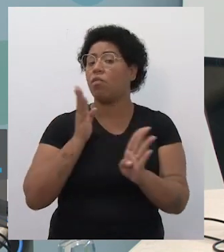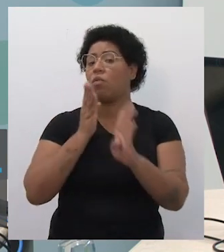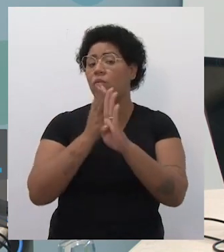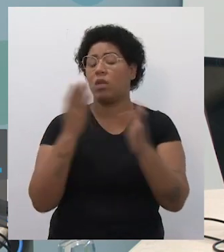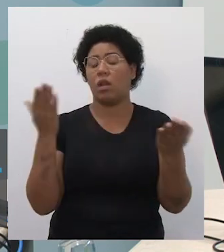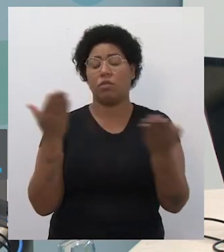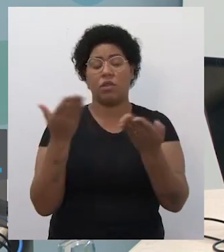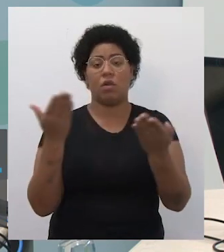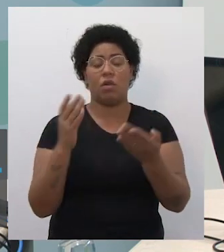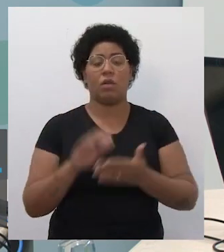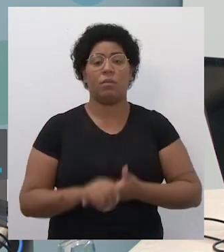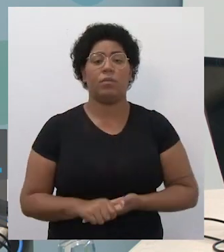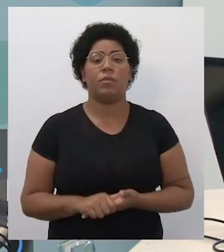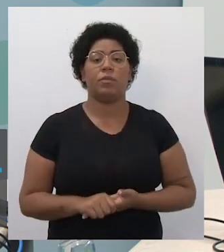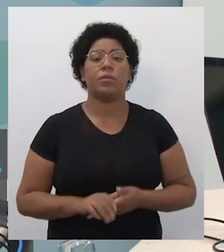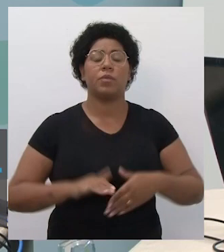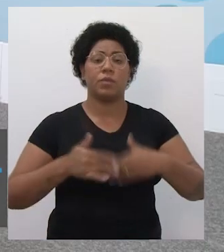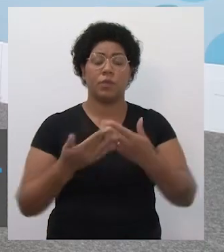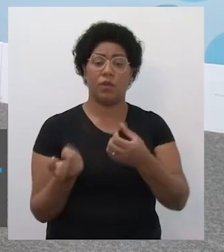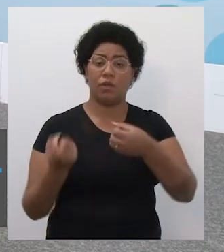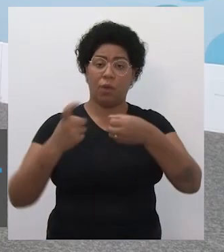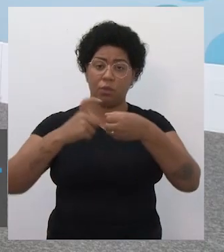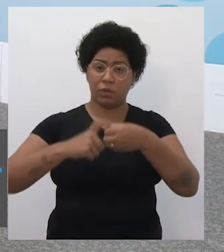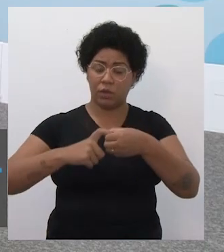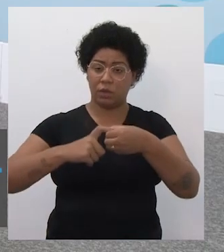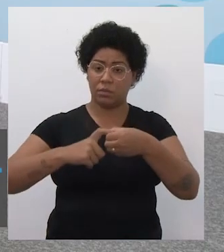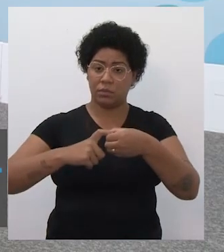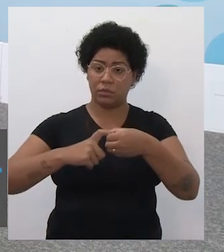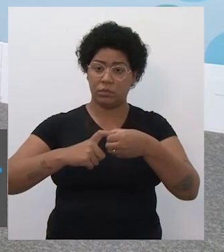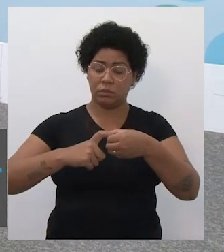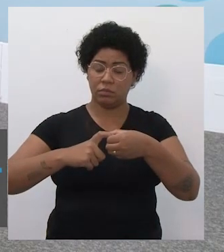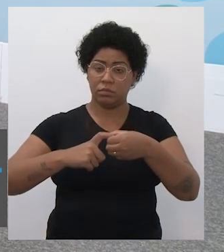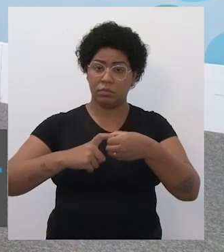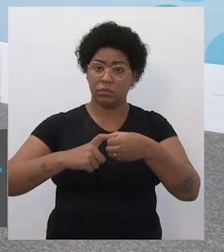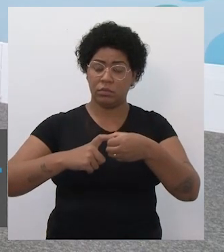certo? Então, retomando aqui a nossa